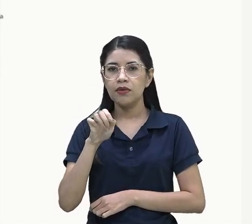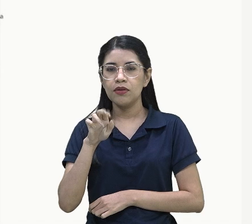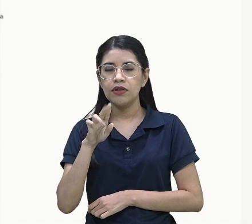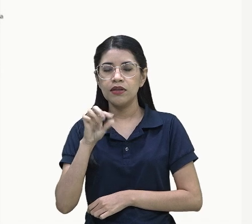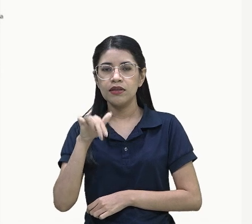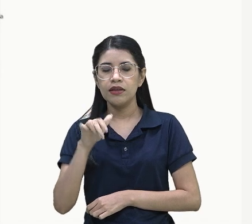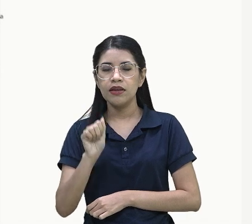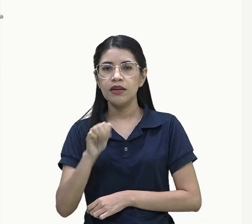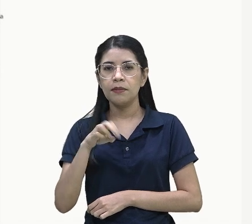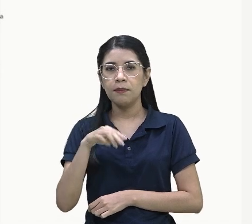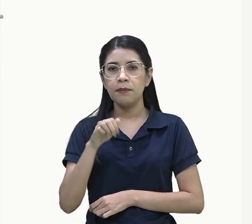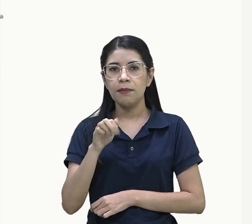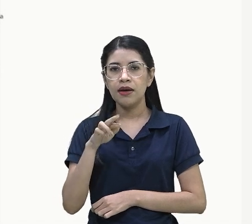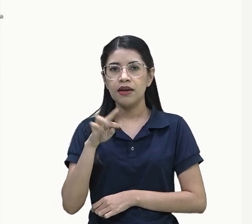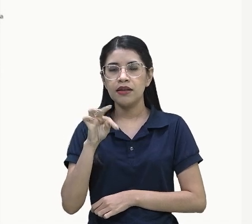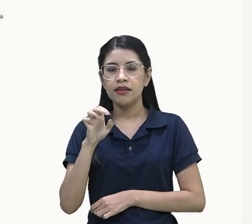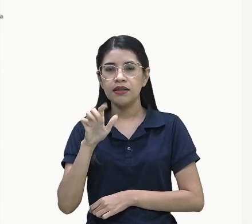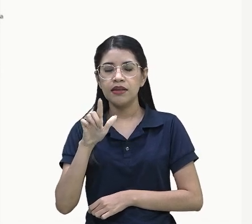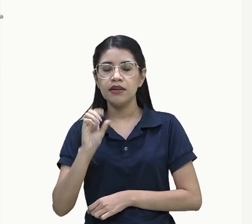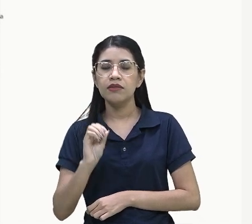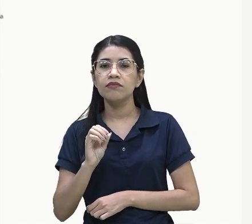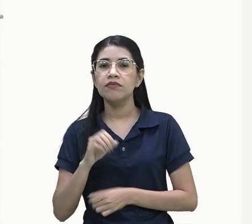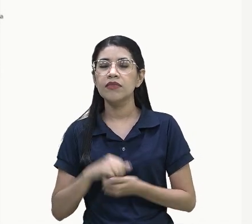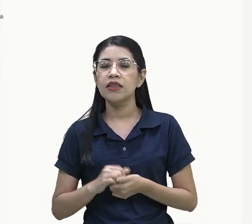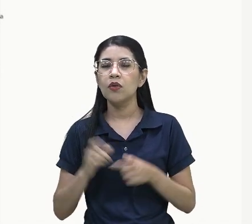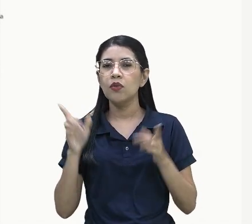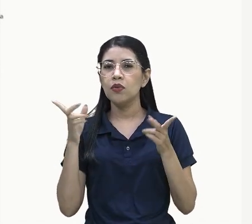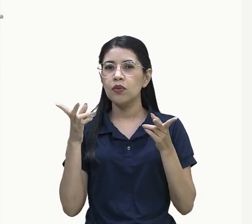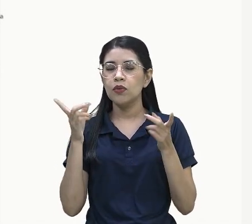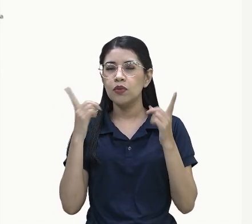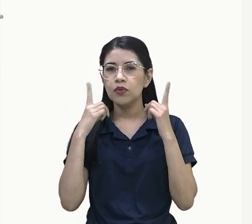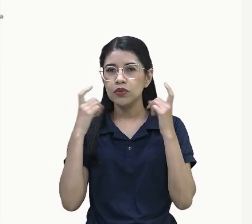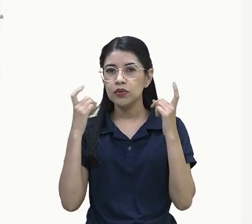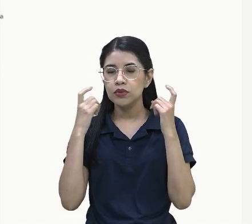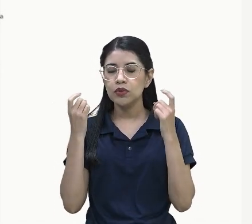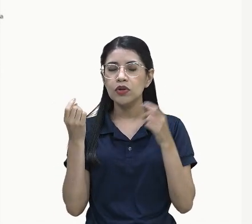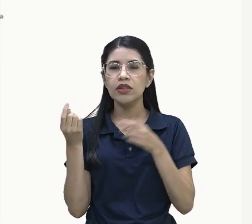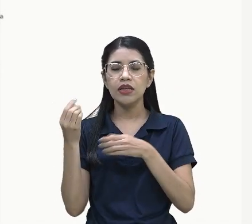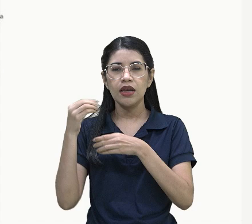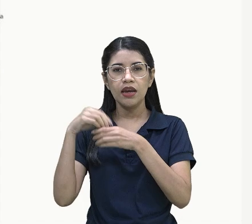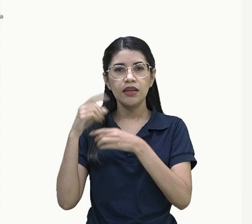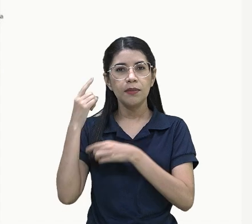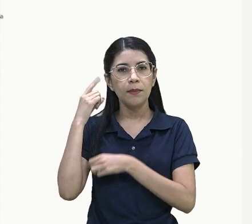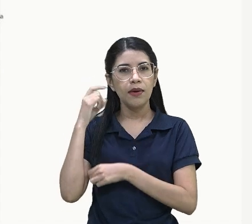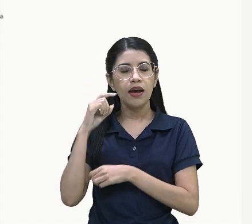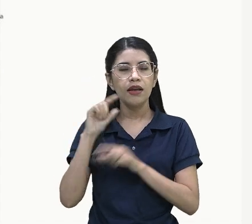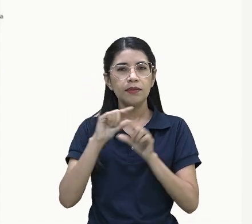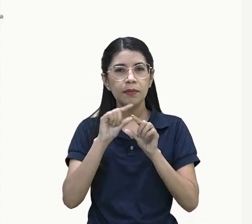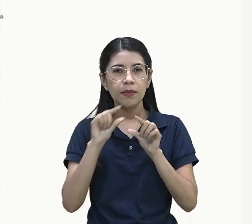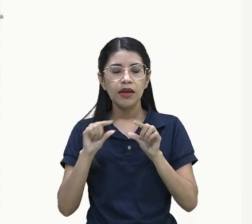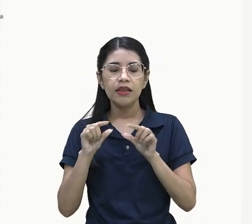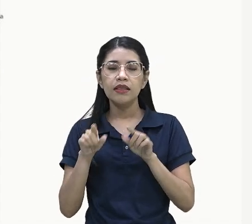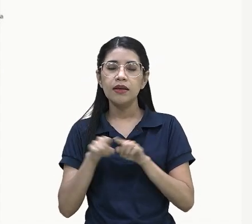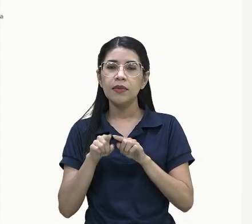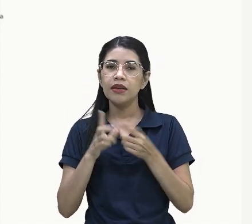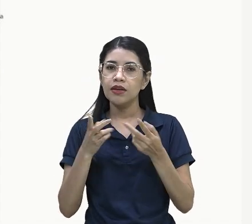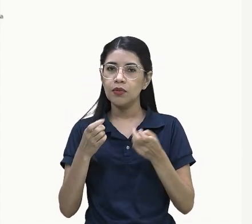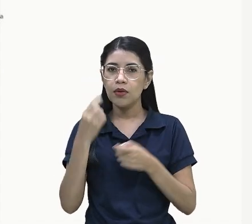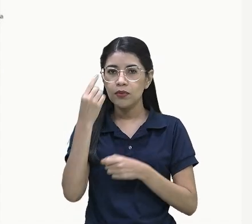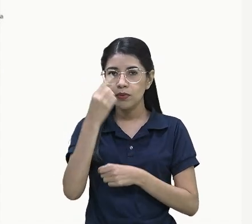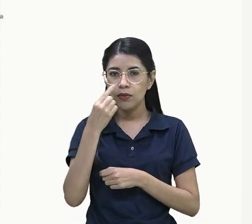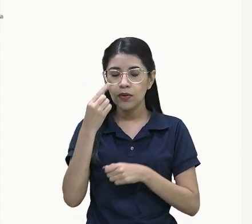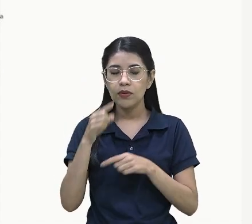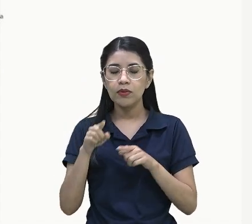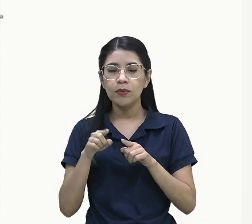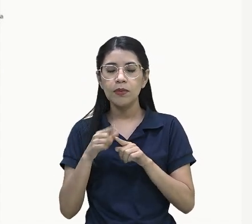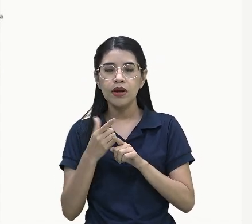do som eles vão passar pelo nervo auditivo. Lembre-se que nós tivemos o nervo óptico nos olhos, né? Nos ouvidos é o